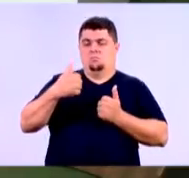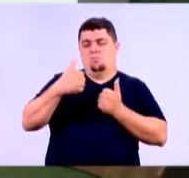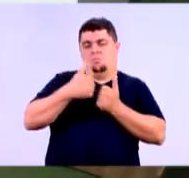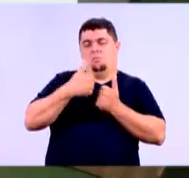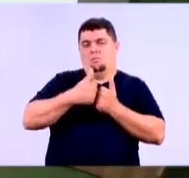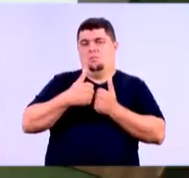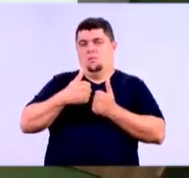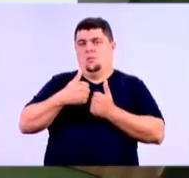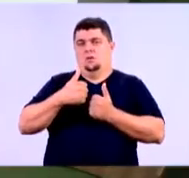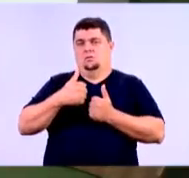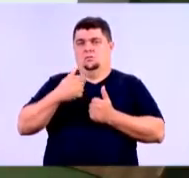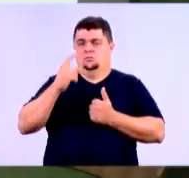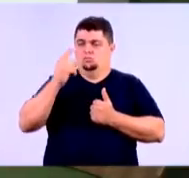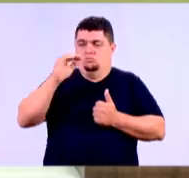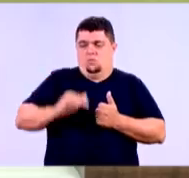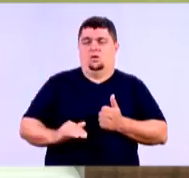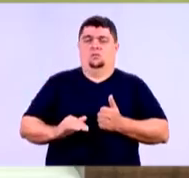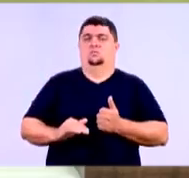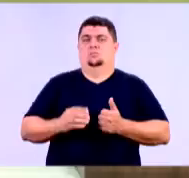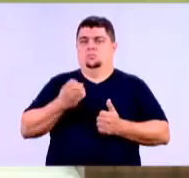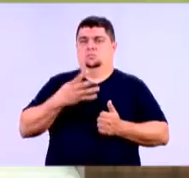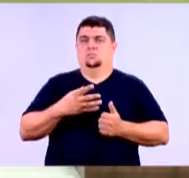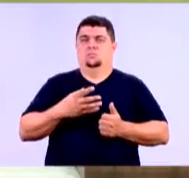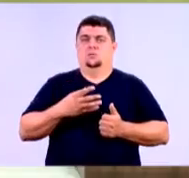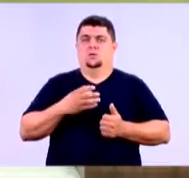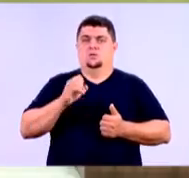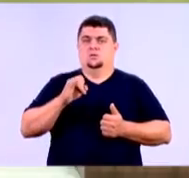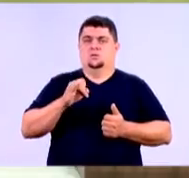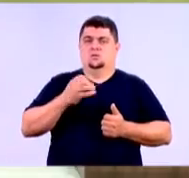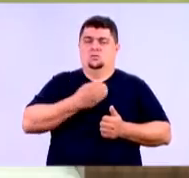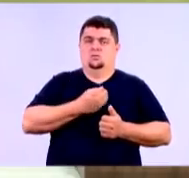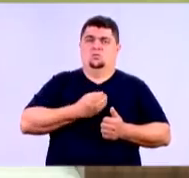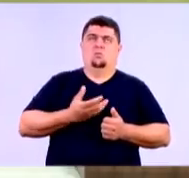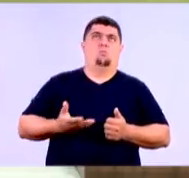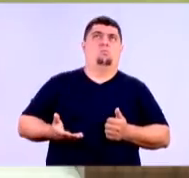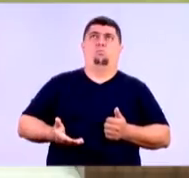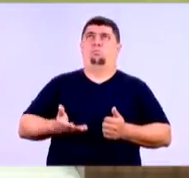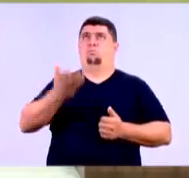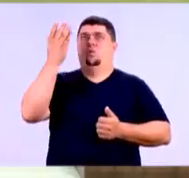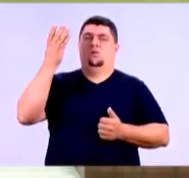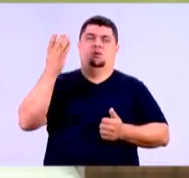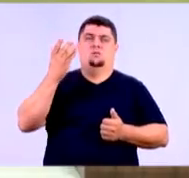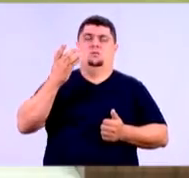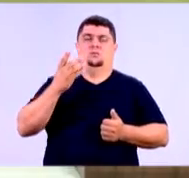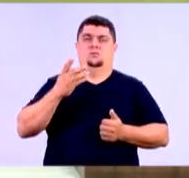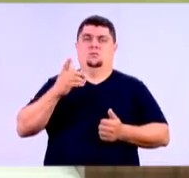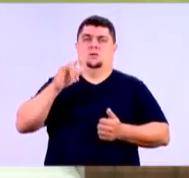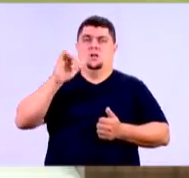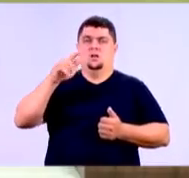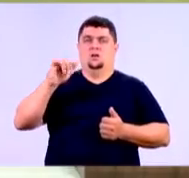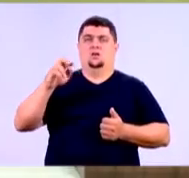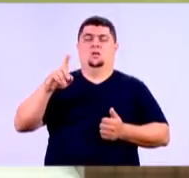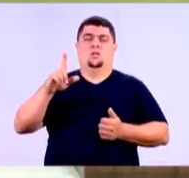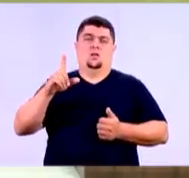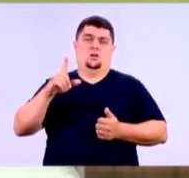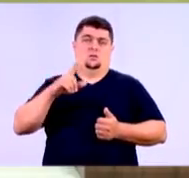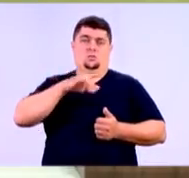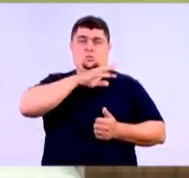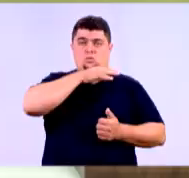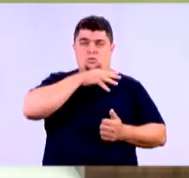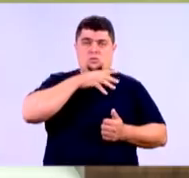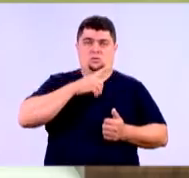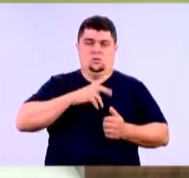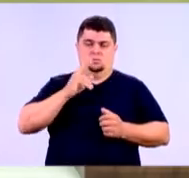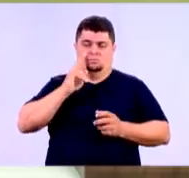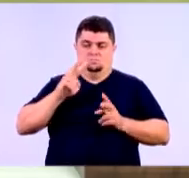abaixo de 1, né? Isso, você analisa. Se esse número for muito alto e os seus índices de liquidez forem ruins, aí você já começa a juntar